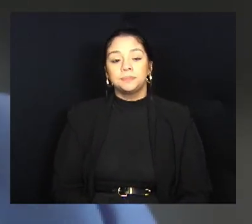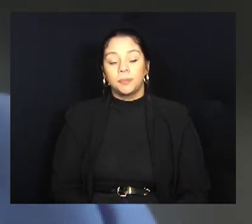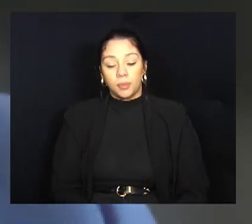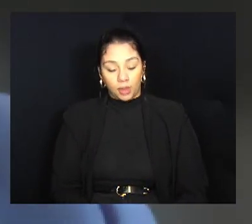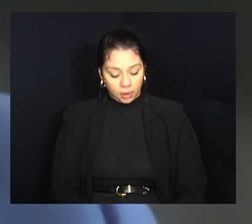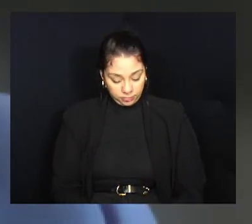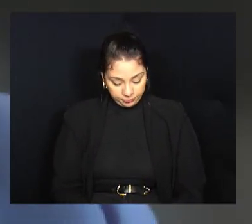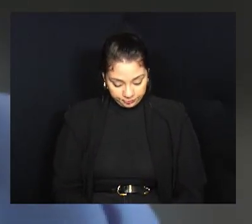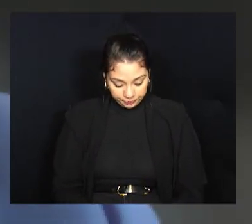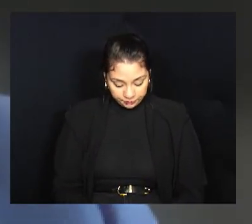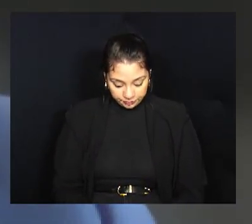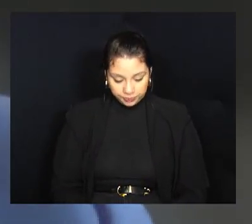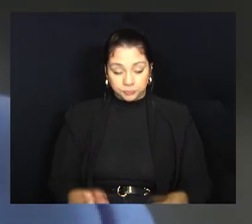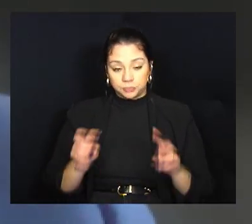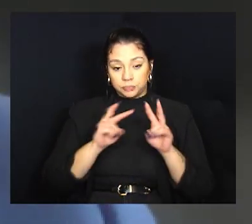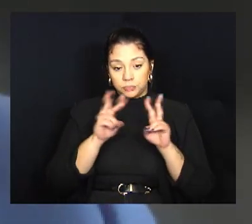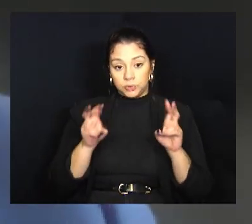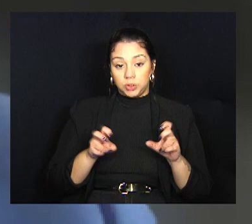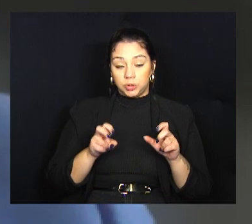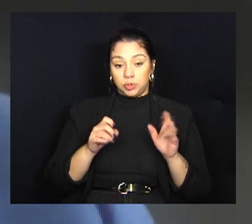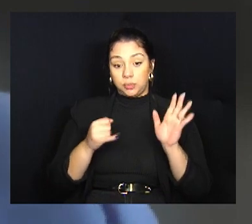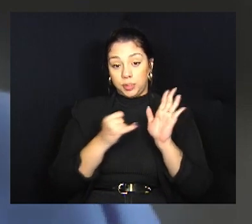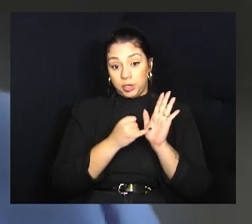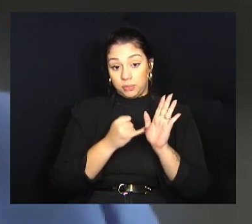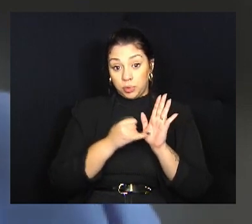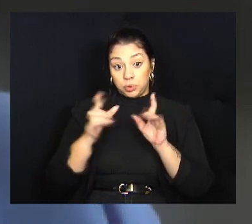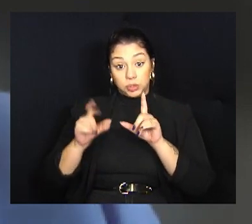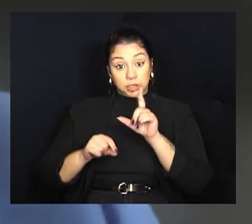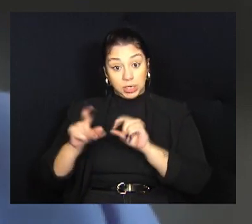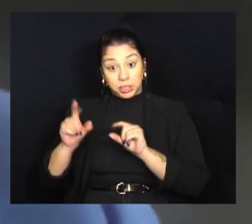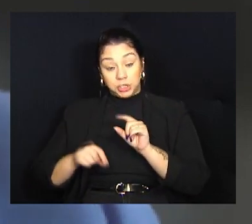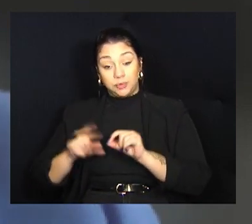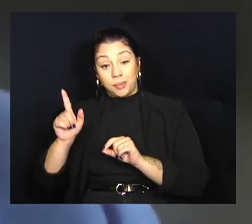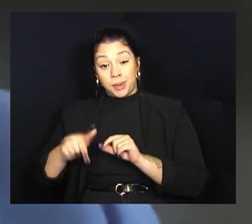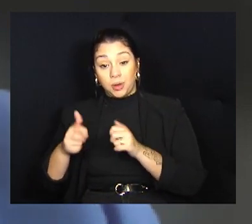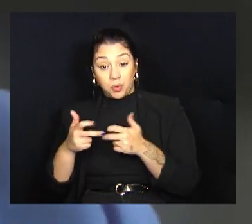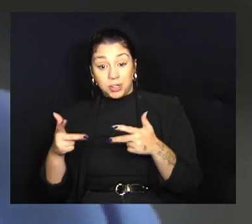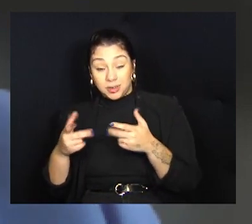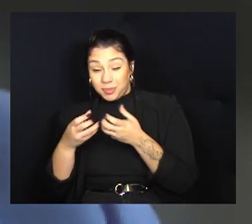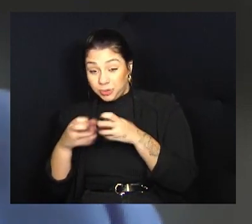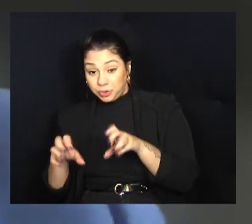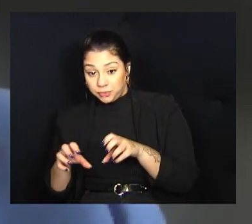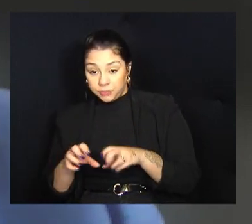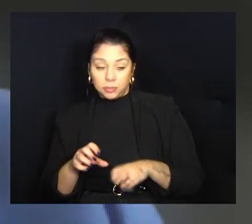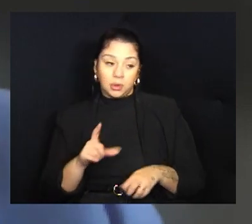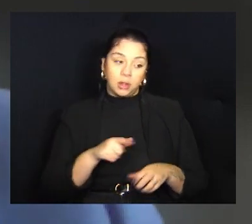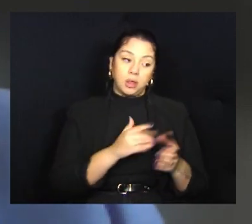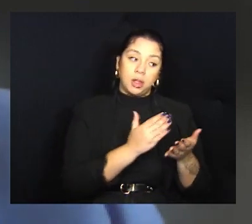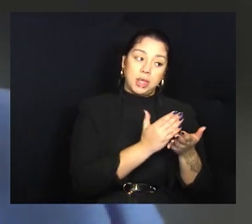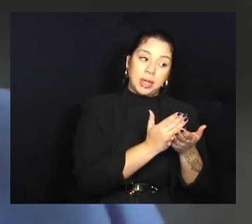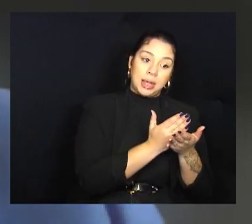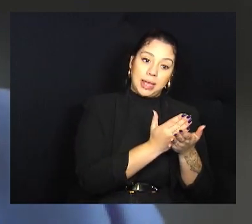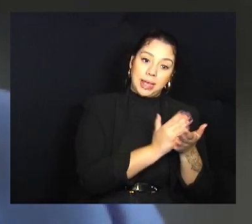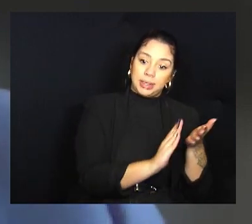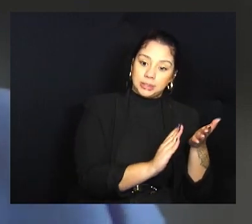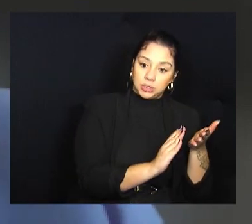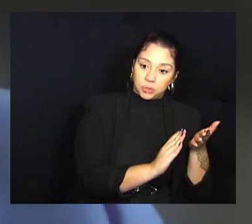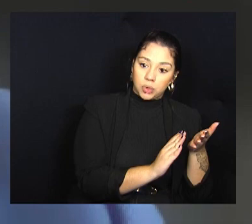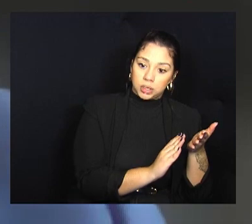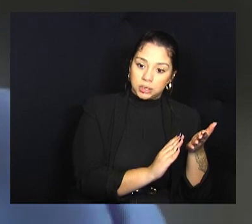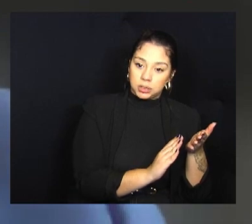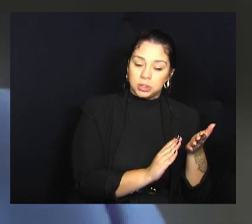Quando fala de imposto seletivo, é para prejudicial. E quando a gente fala de exceções, vão ter exceções regime